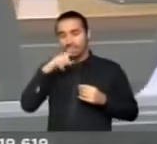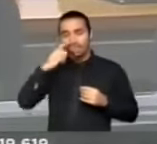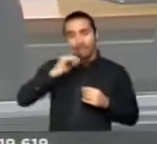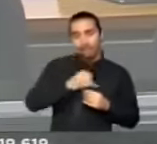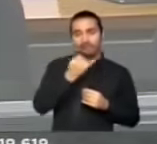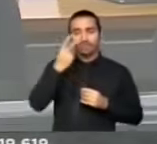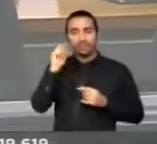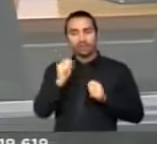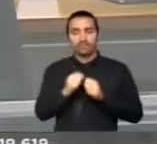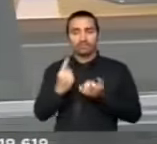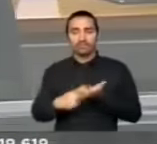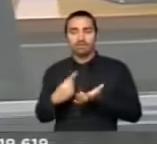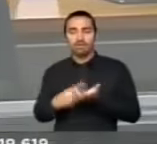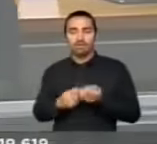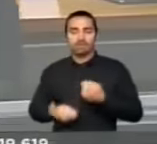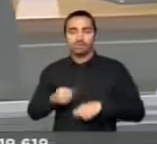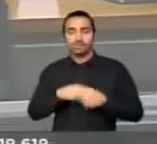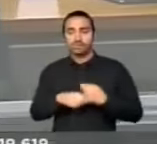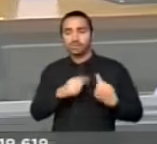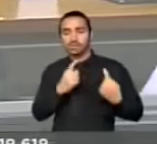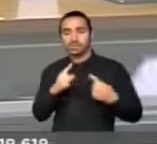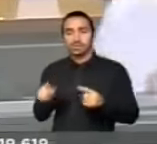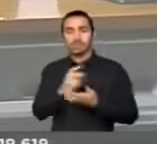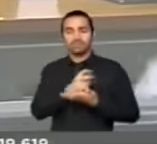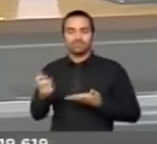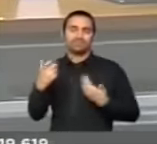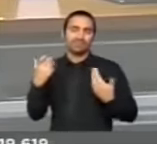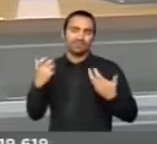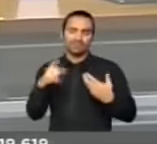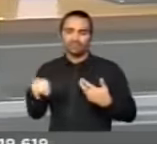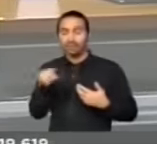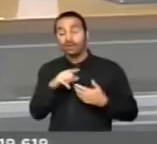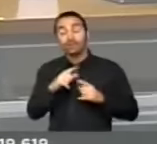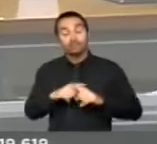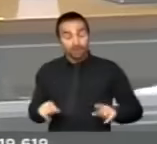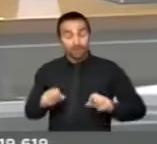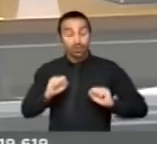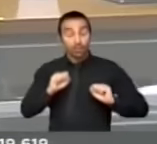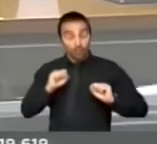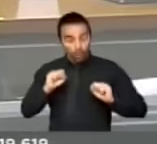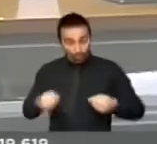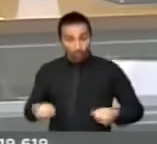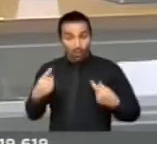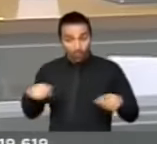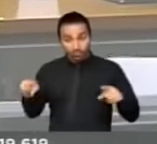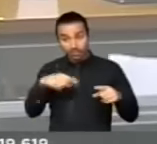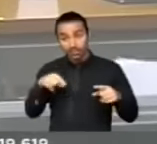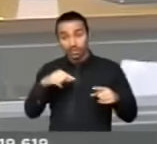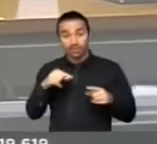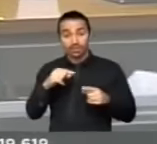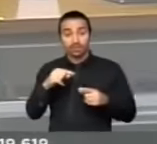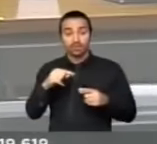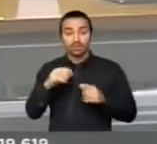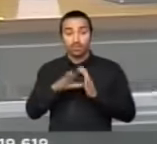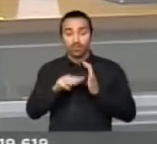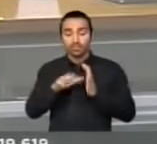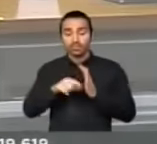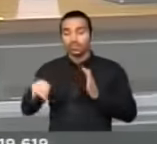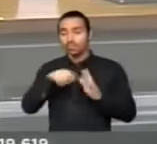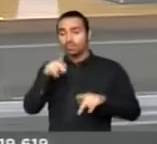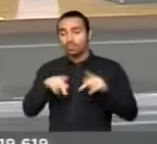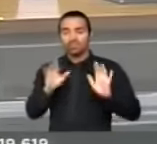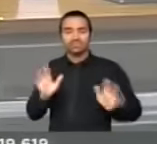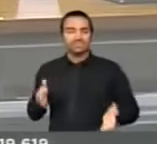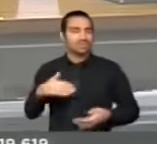uma transição, em nome do combate à corrupção, que é verdadeiro, que a população está com o saco cheio e tem que